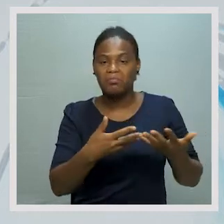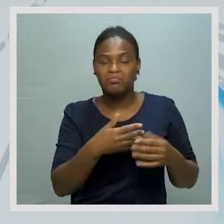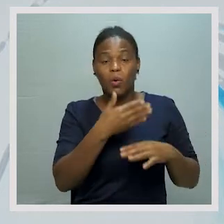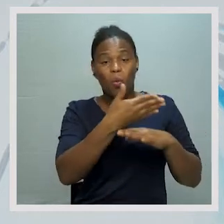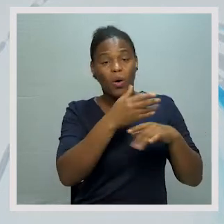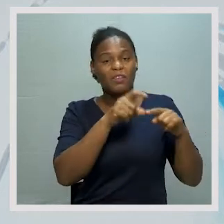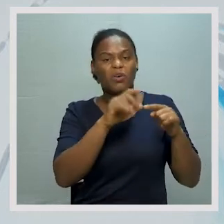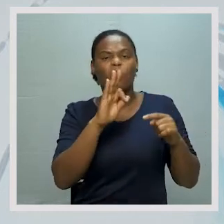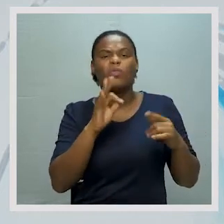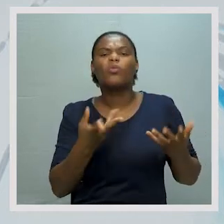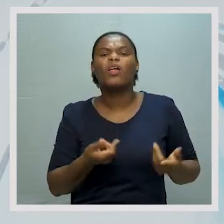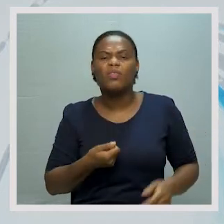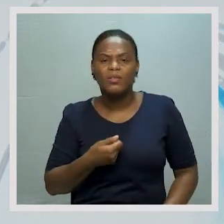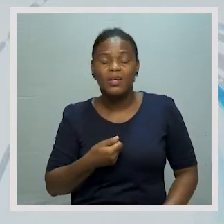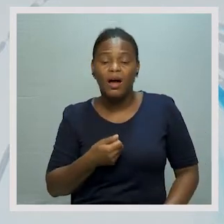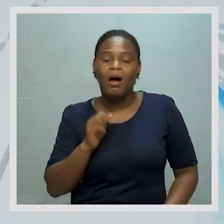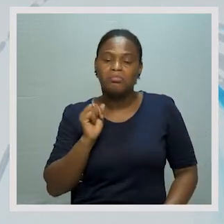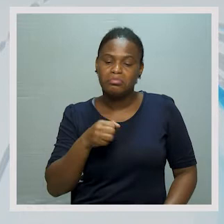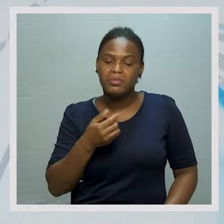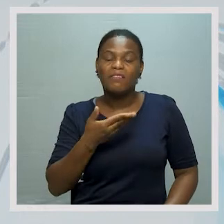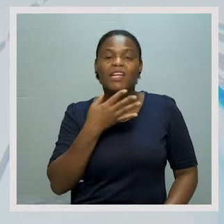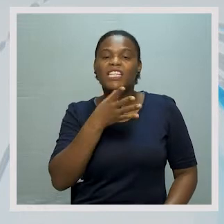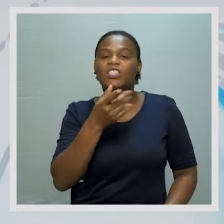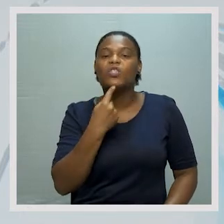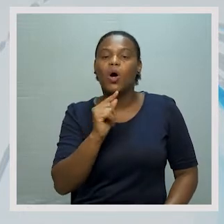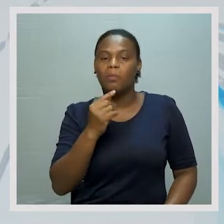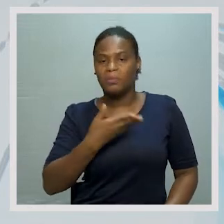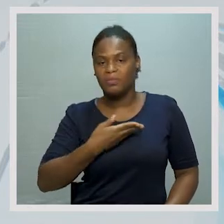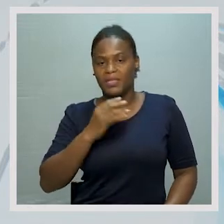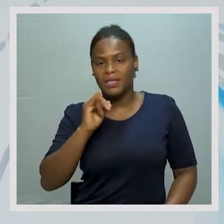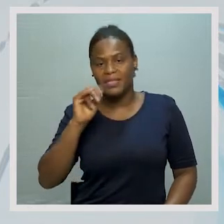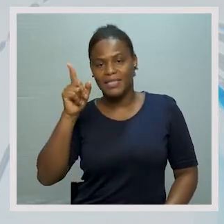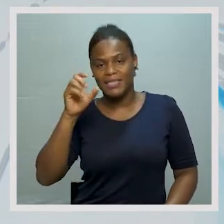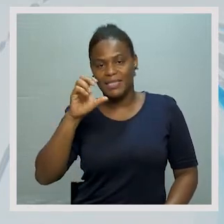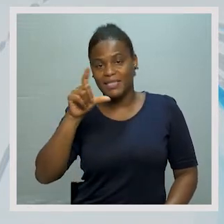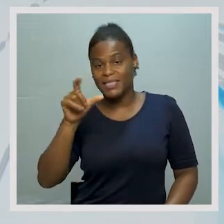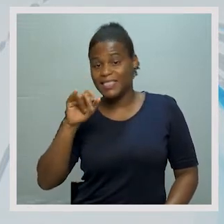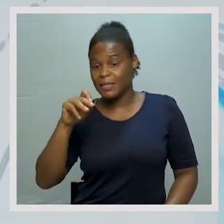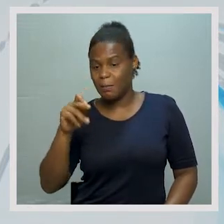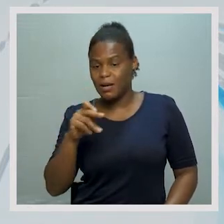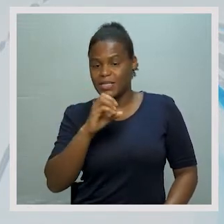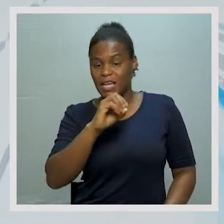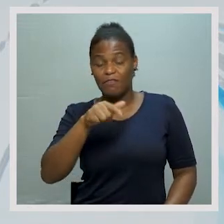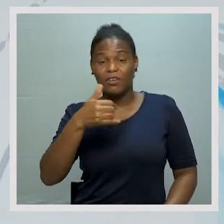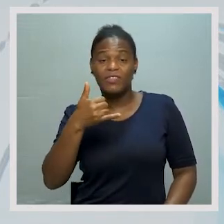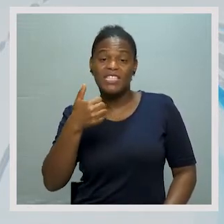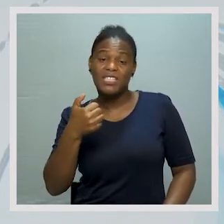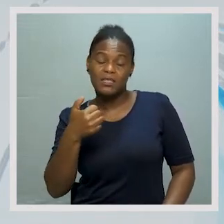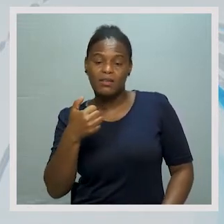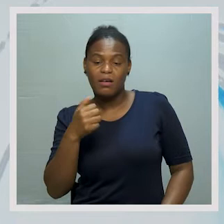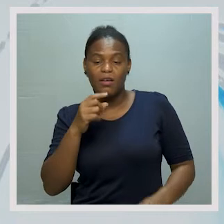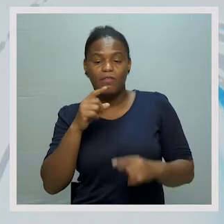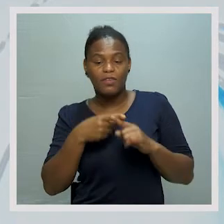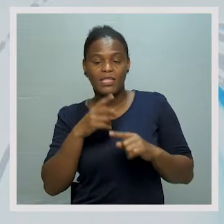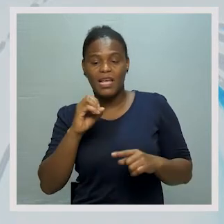por 4, quanto é que dá? Exato, 0,25. 0,25 vezes 0,6